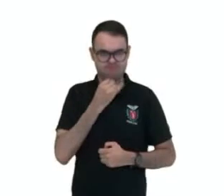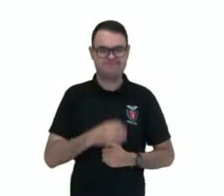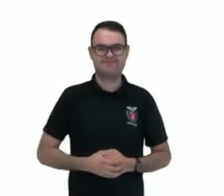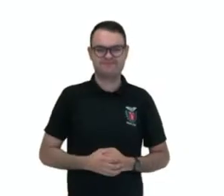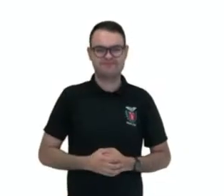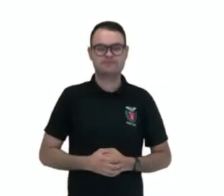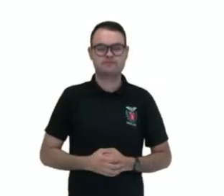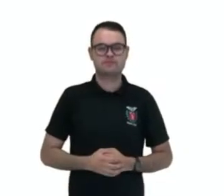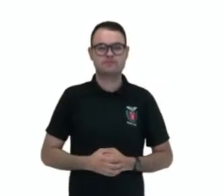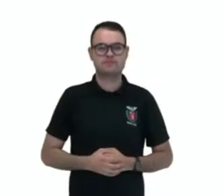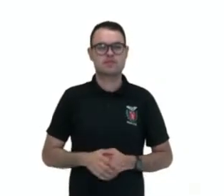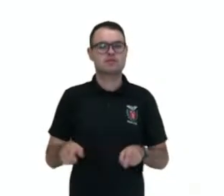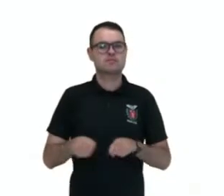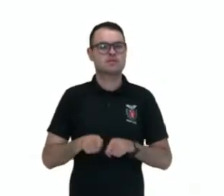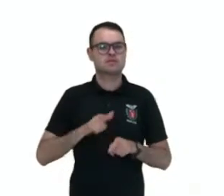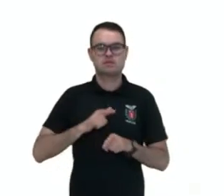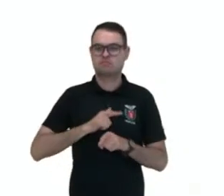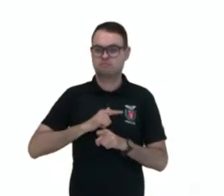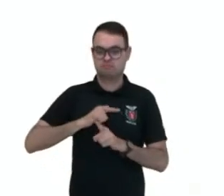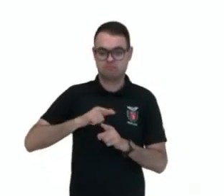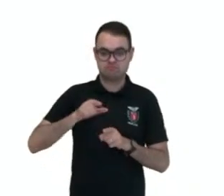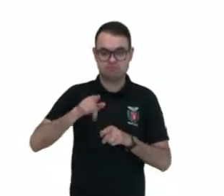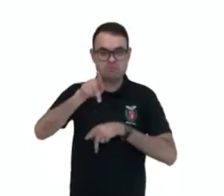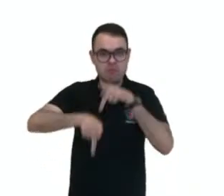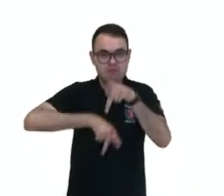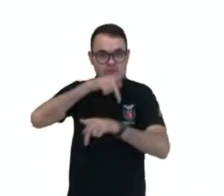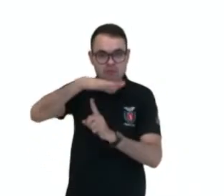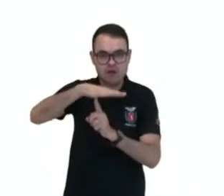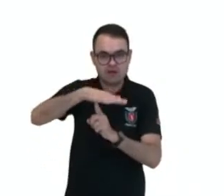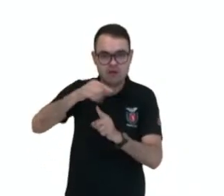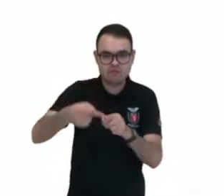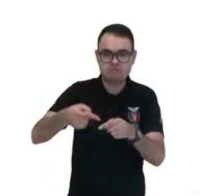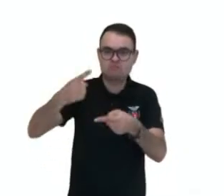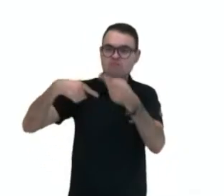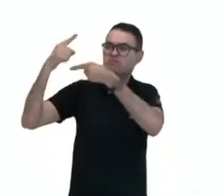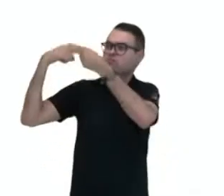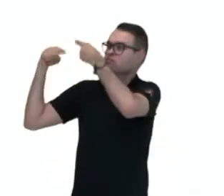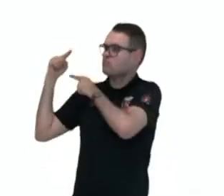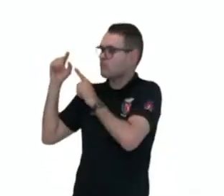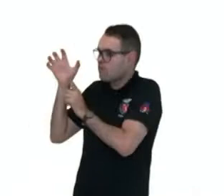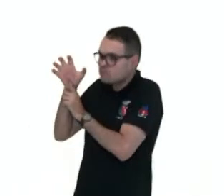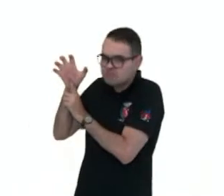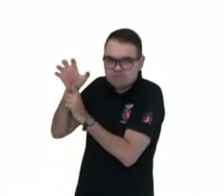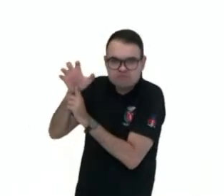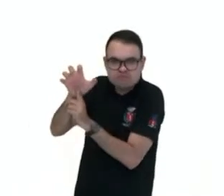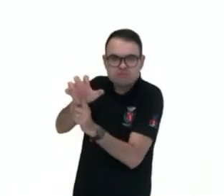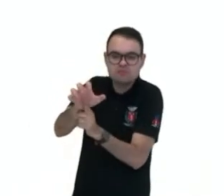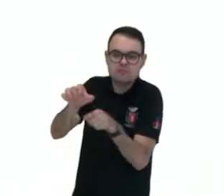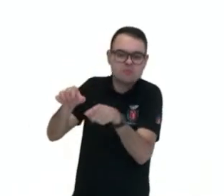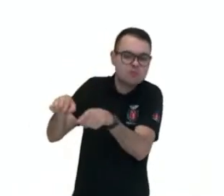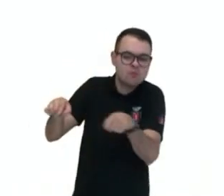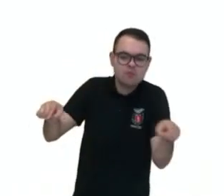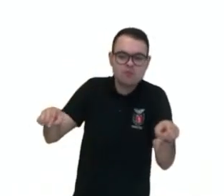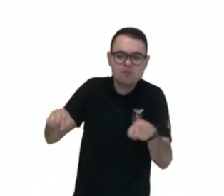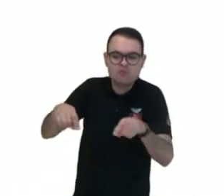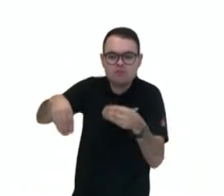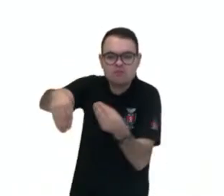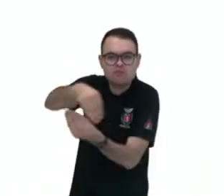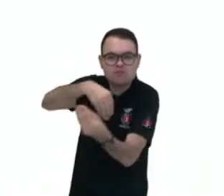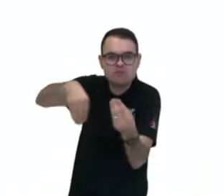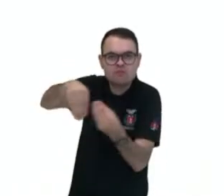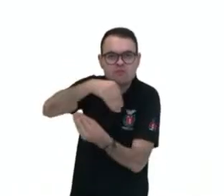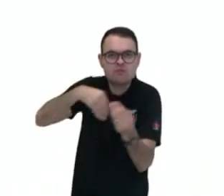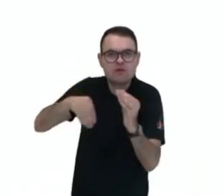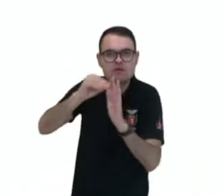É grande a influência que o paranaense recebeu desses grupos indígenas. Na culinária, além do consumo da